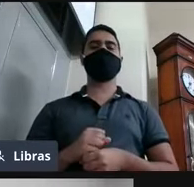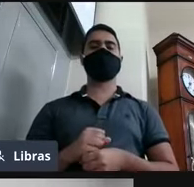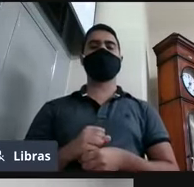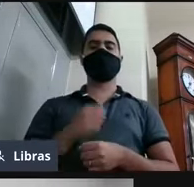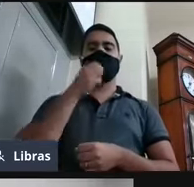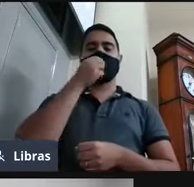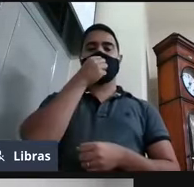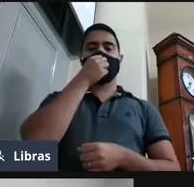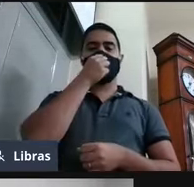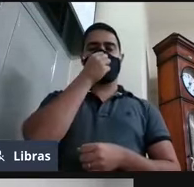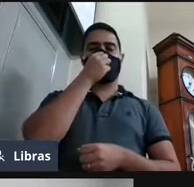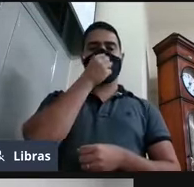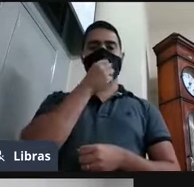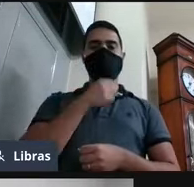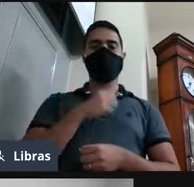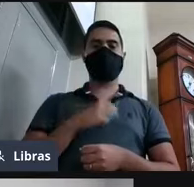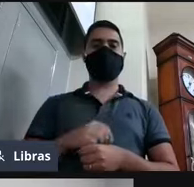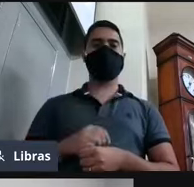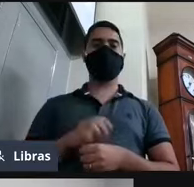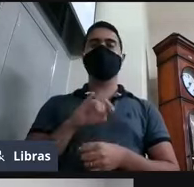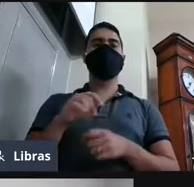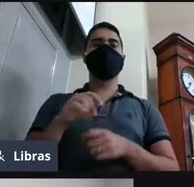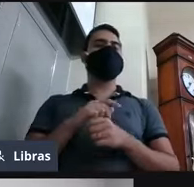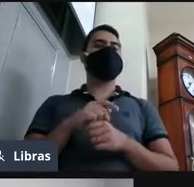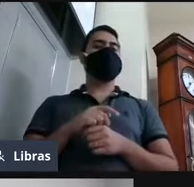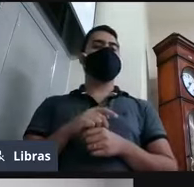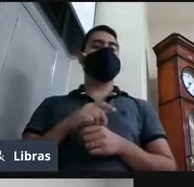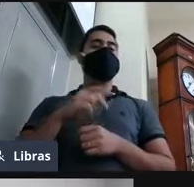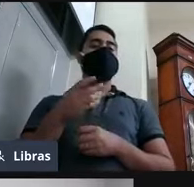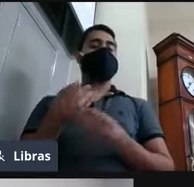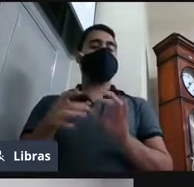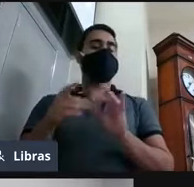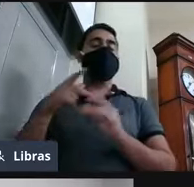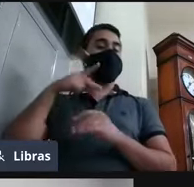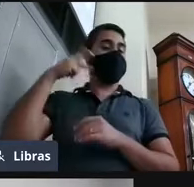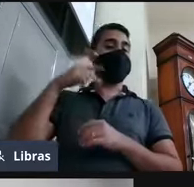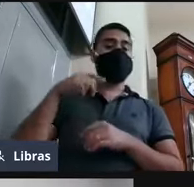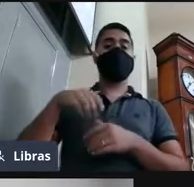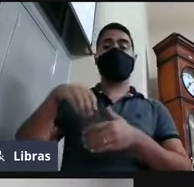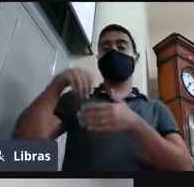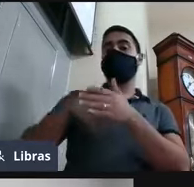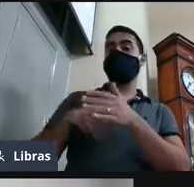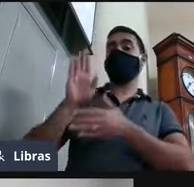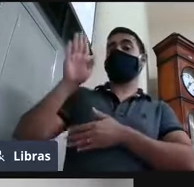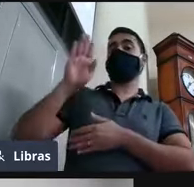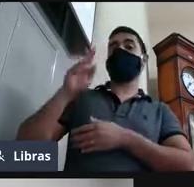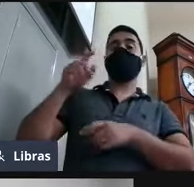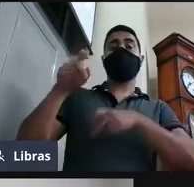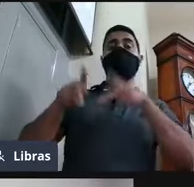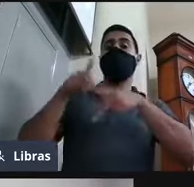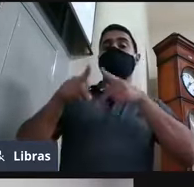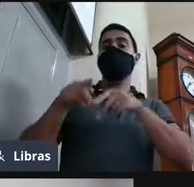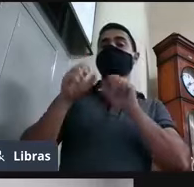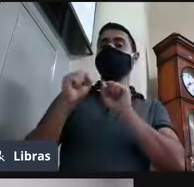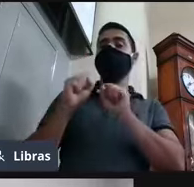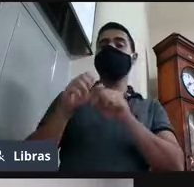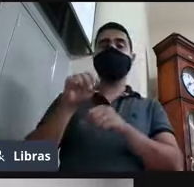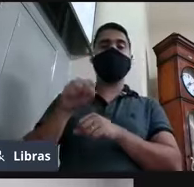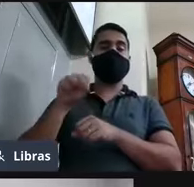foi respeitado, que Vossa Excelência deixa que nós, vereadores que fomos eleitos pelo povo, que a gente possa, sim, apertar